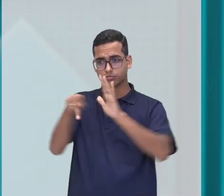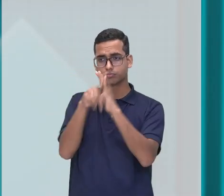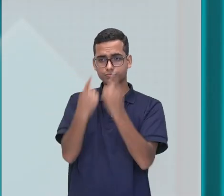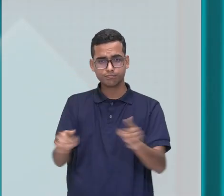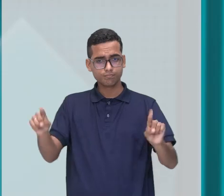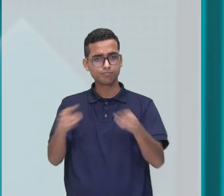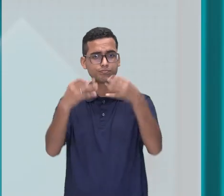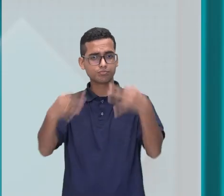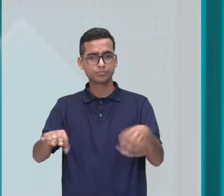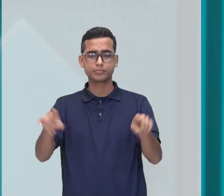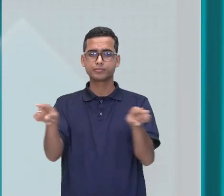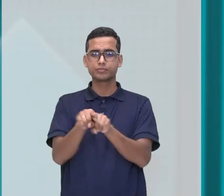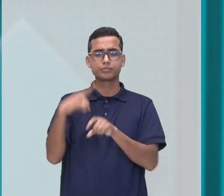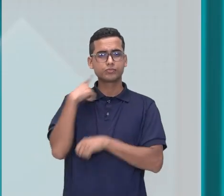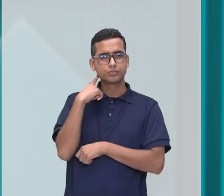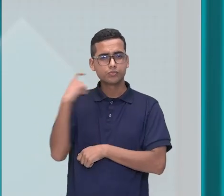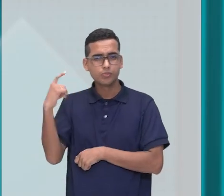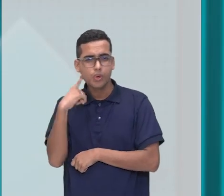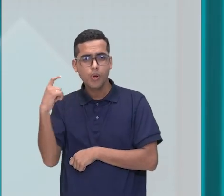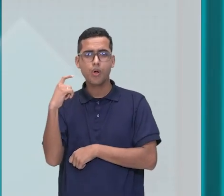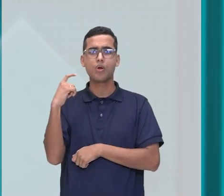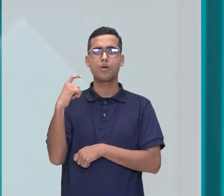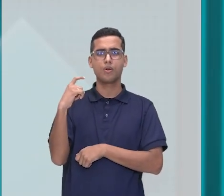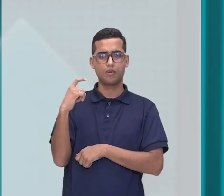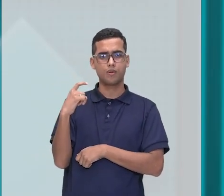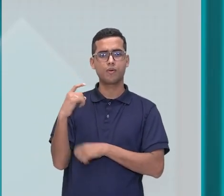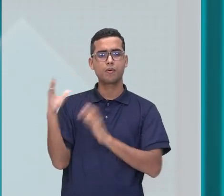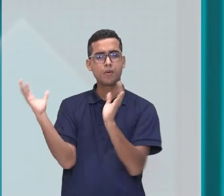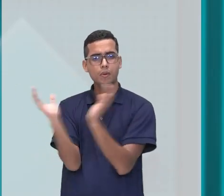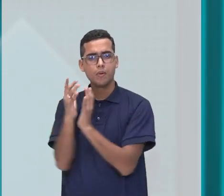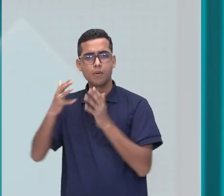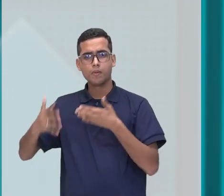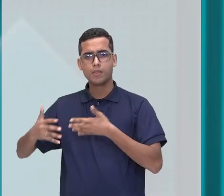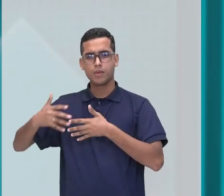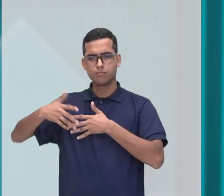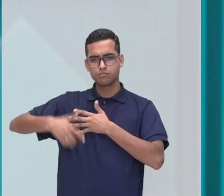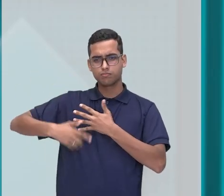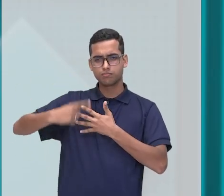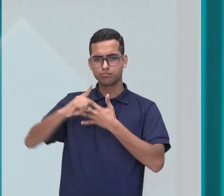musicais, né? Que são sons de cordofones, sons de